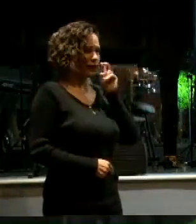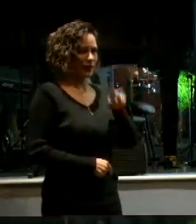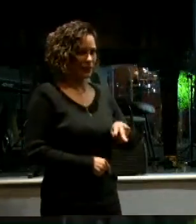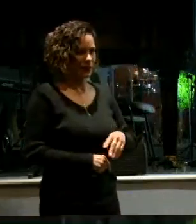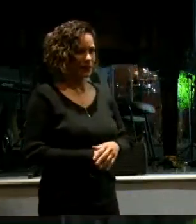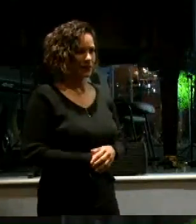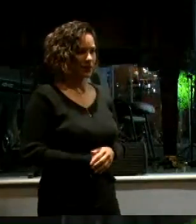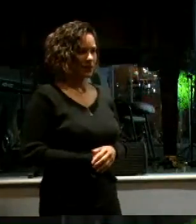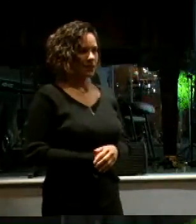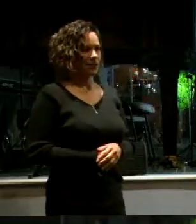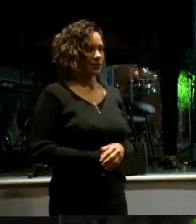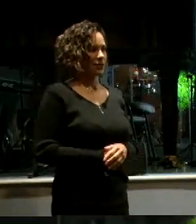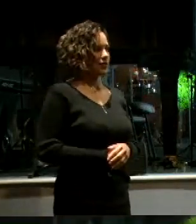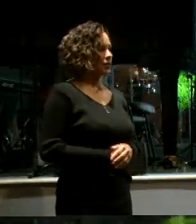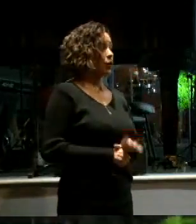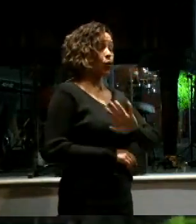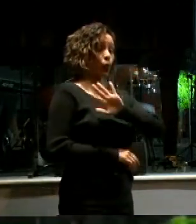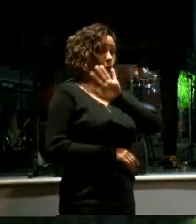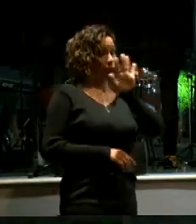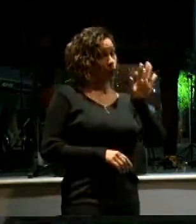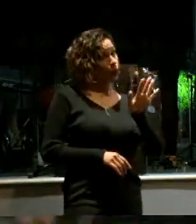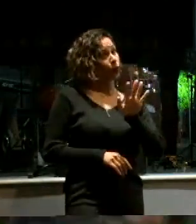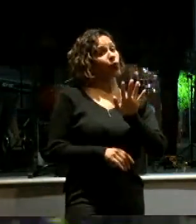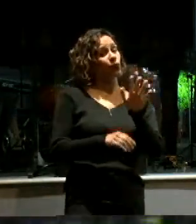Para de falar essas coisas, que é contra nós aqui.